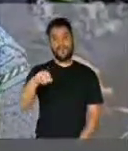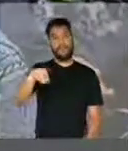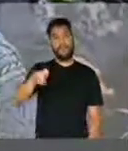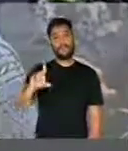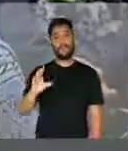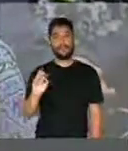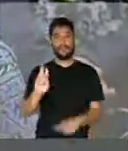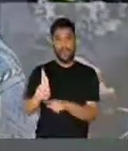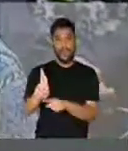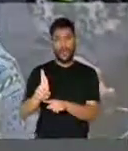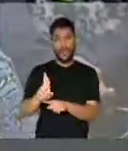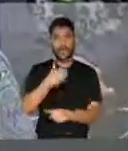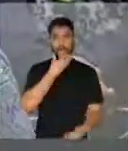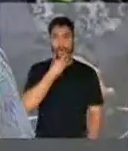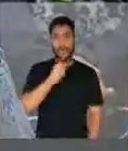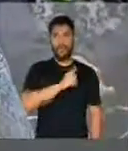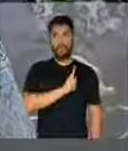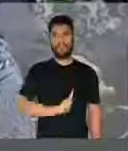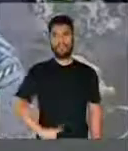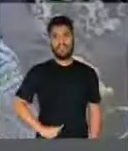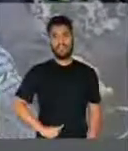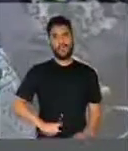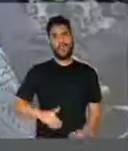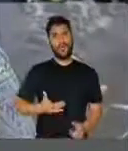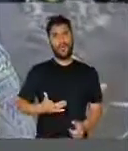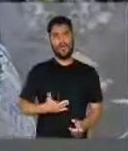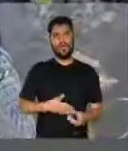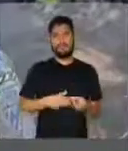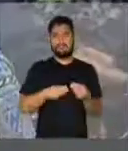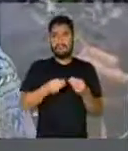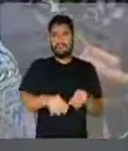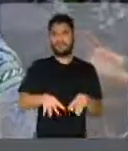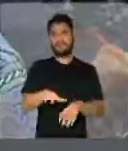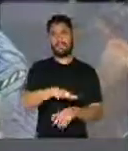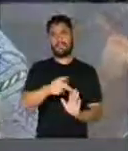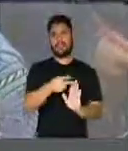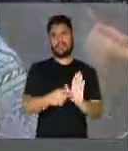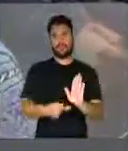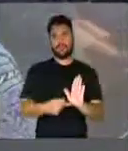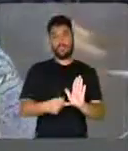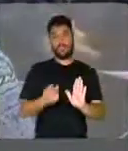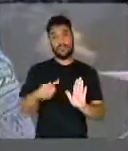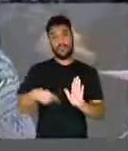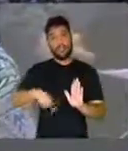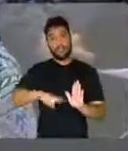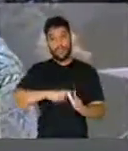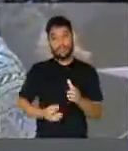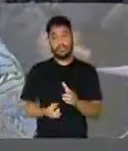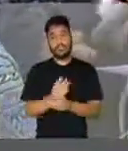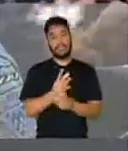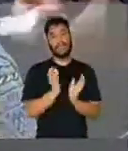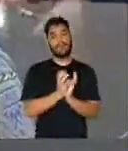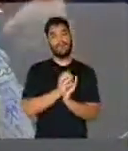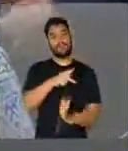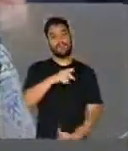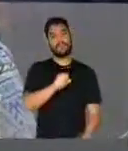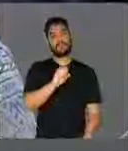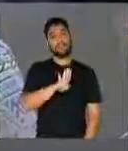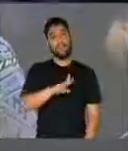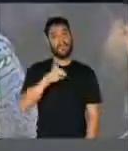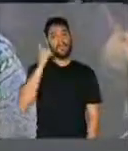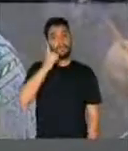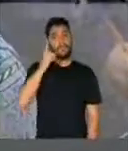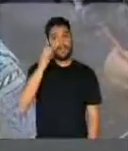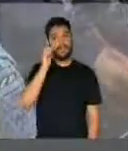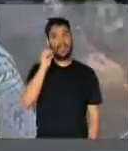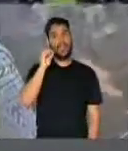governador Valdez. Criamos esse programa em 1996, no governo do PSB. Eu, deputada